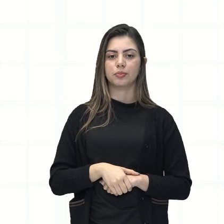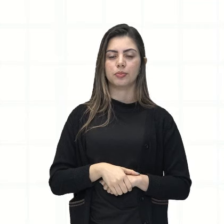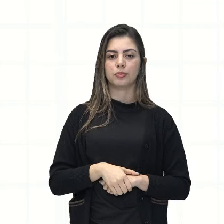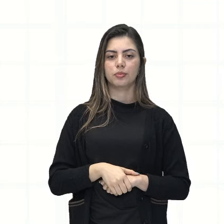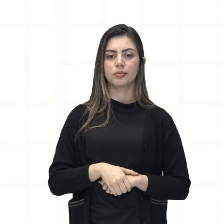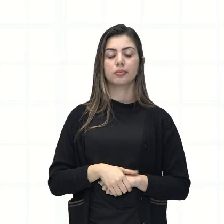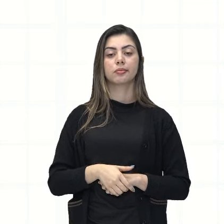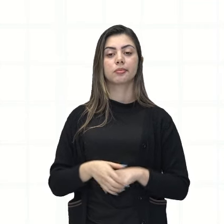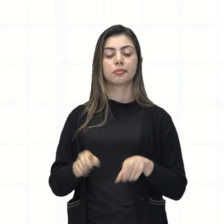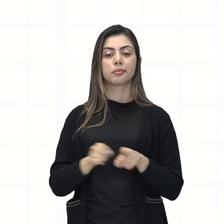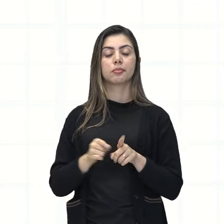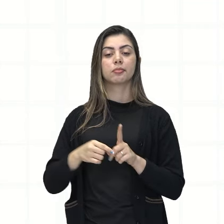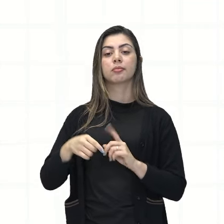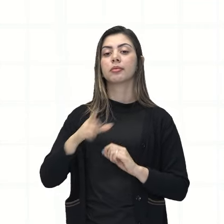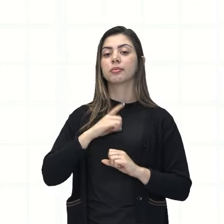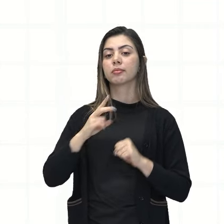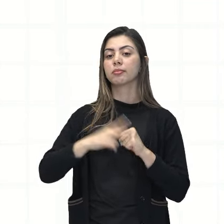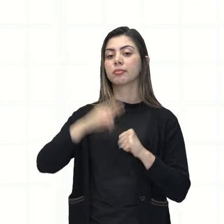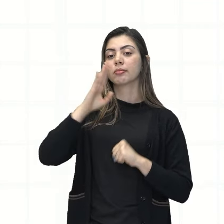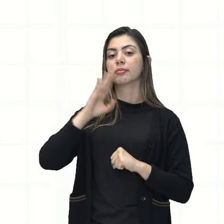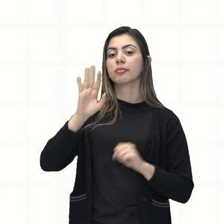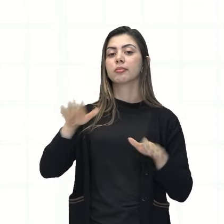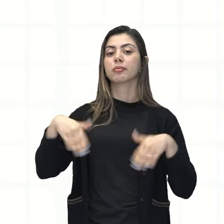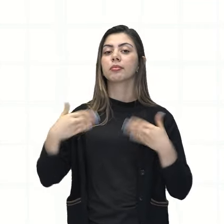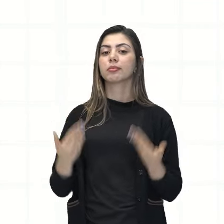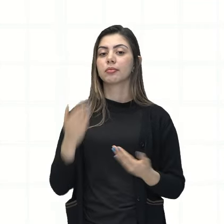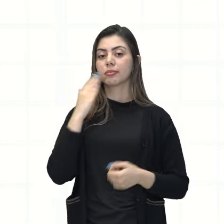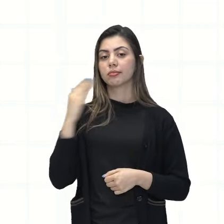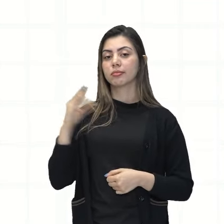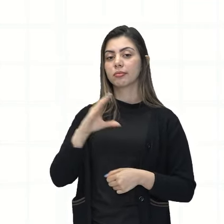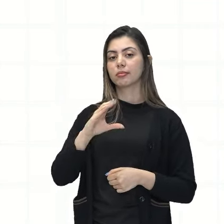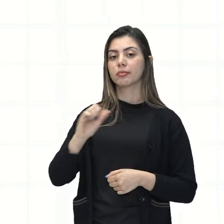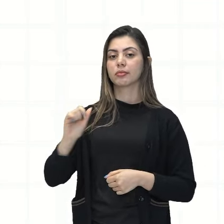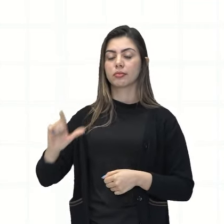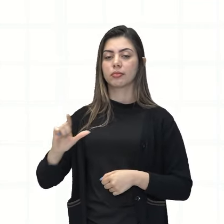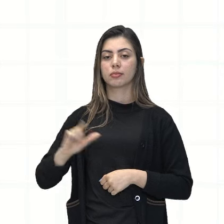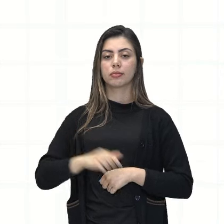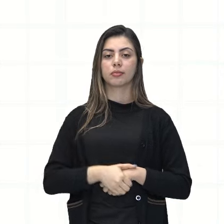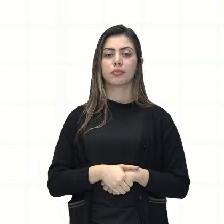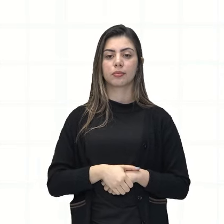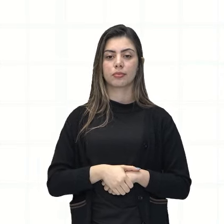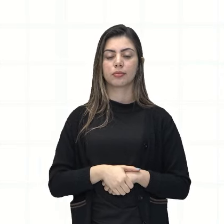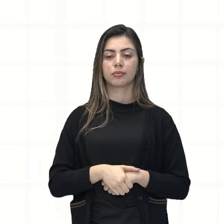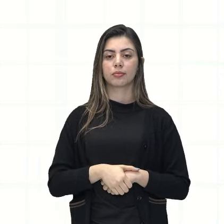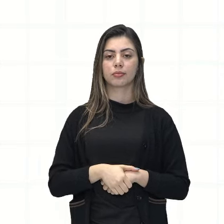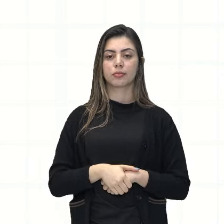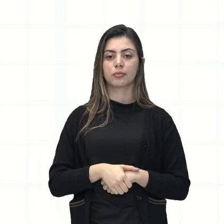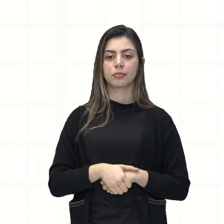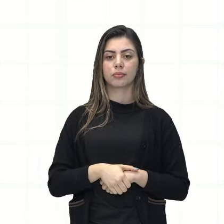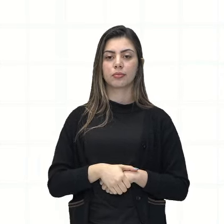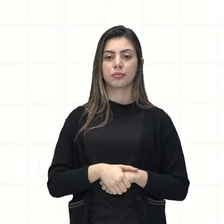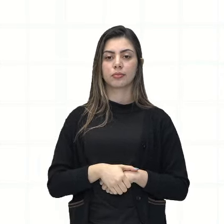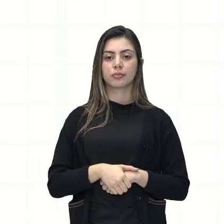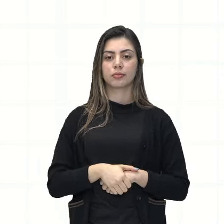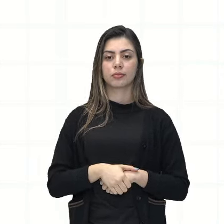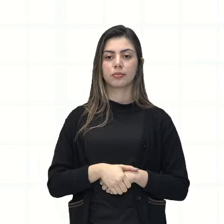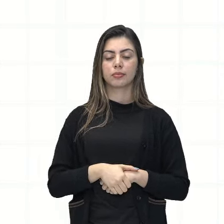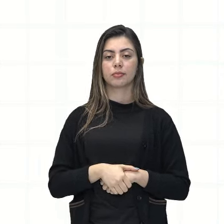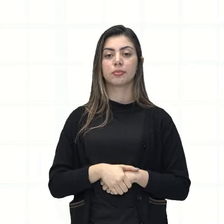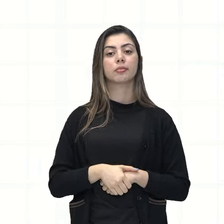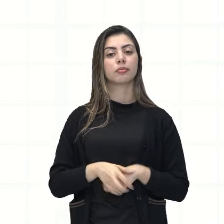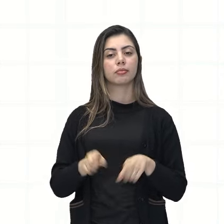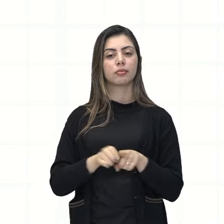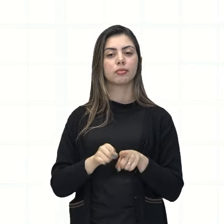O verbo principal, onde está? Aqui, ó, o verbo call. They're going to call. E aqui